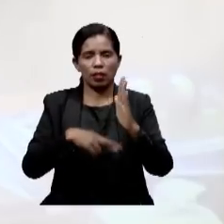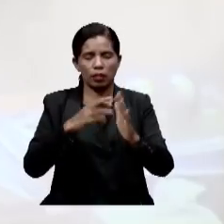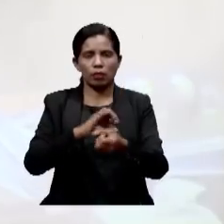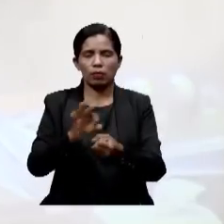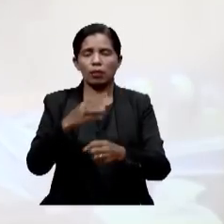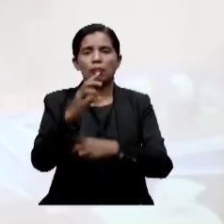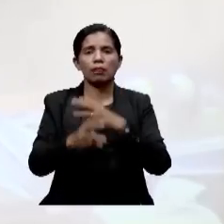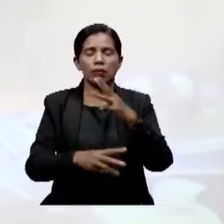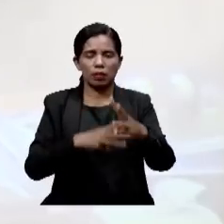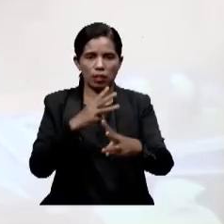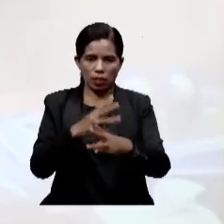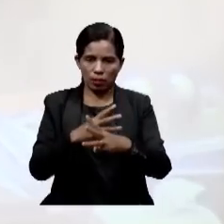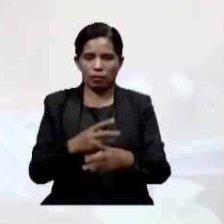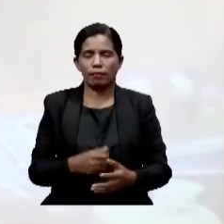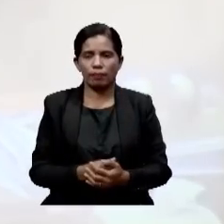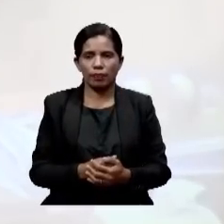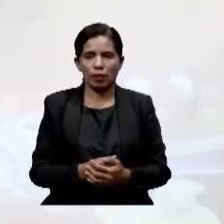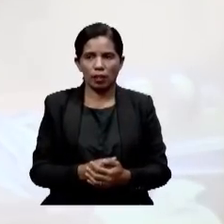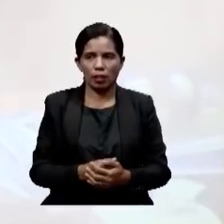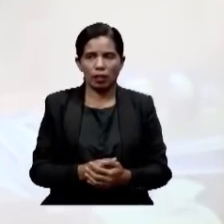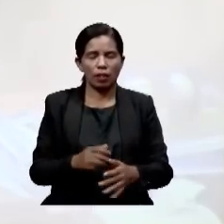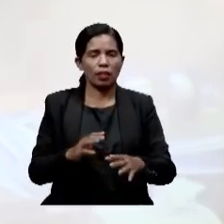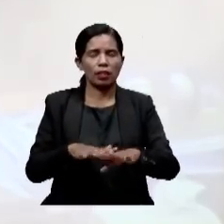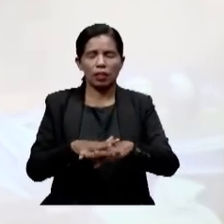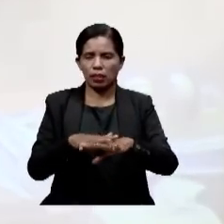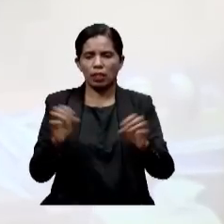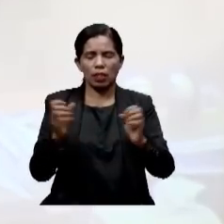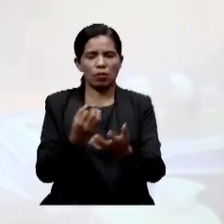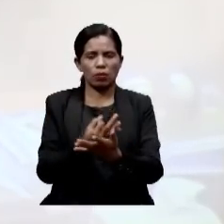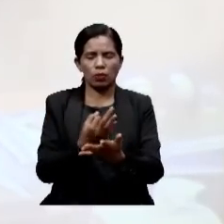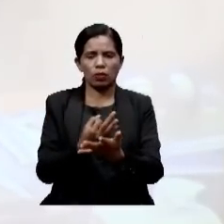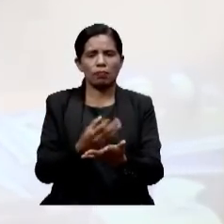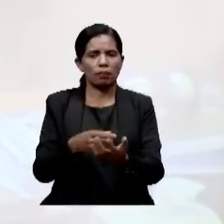mundial Lose, mai be taisuane la folin bara kira sosa,